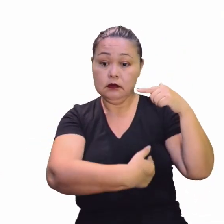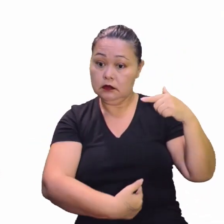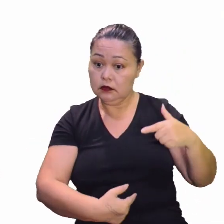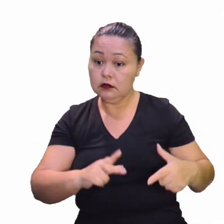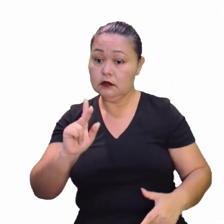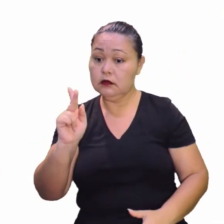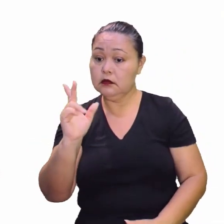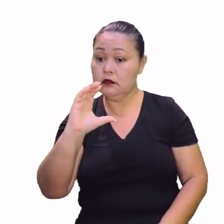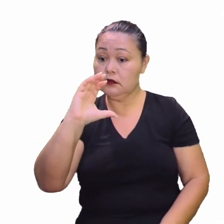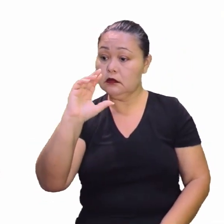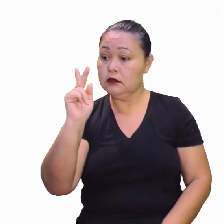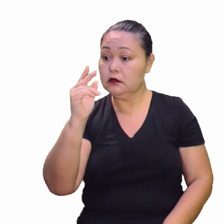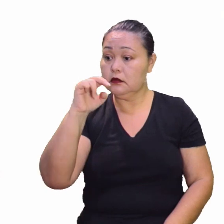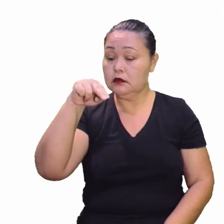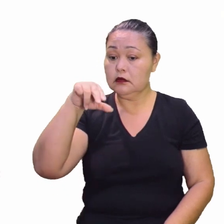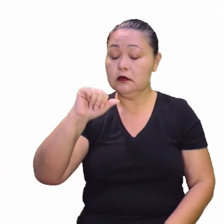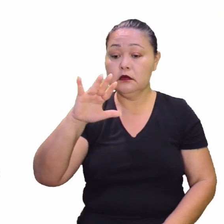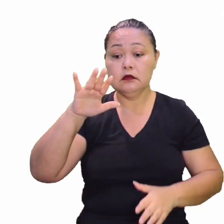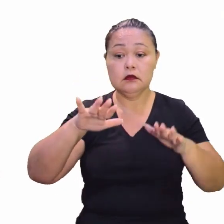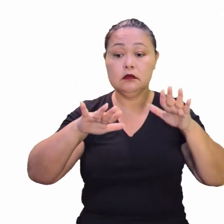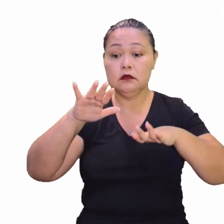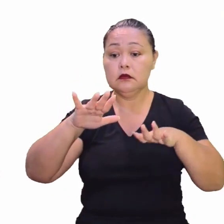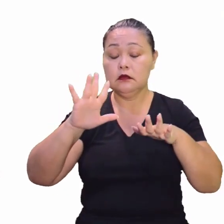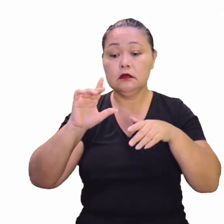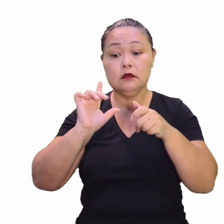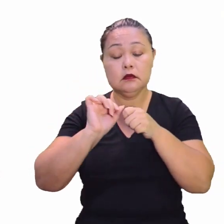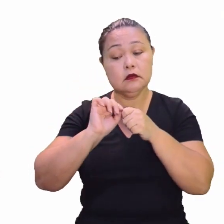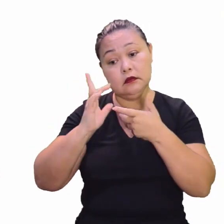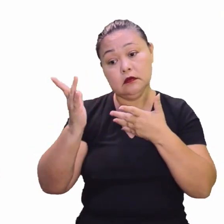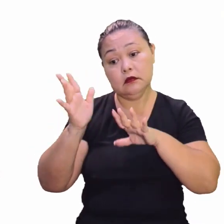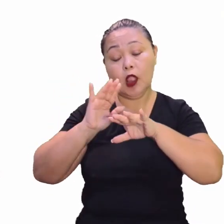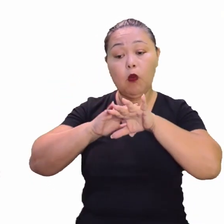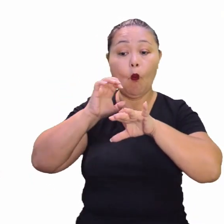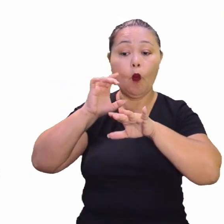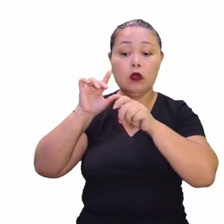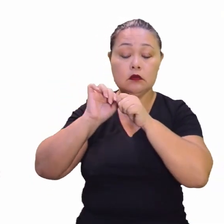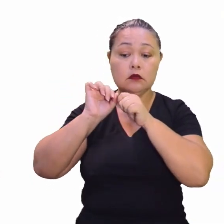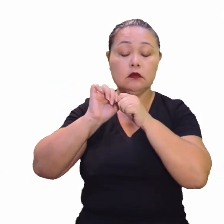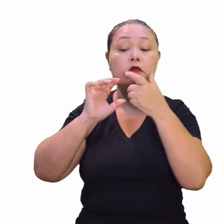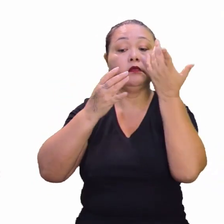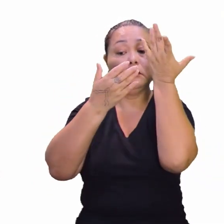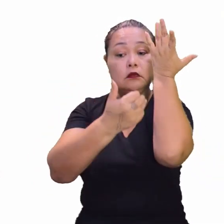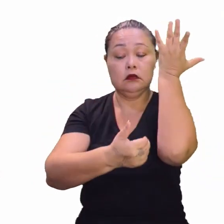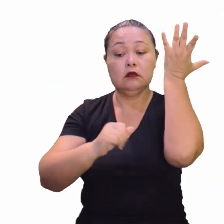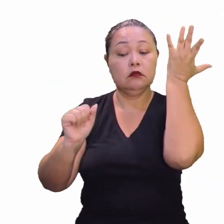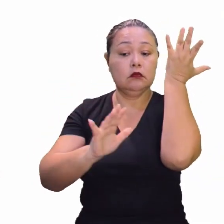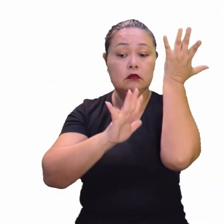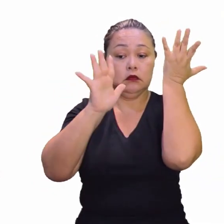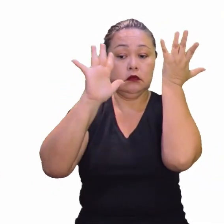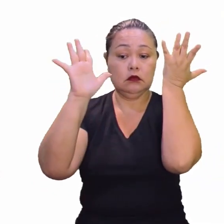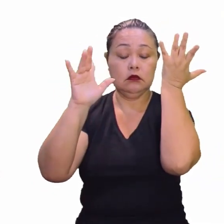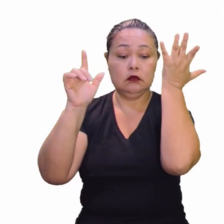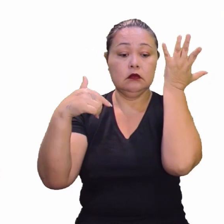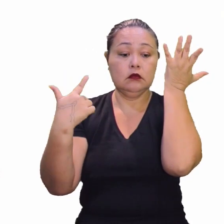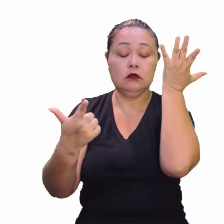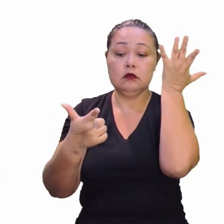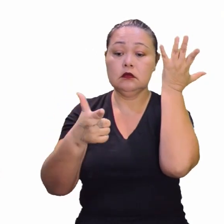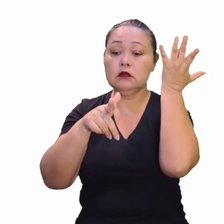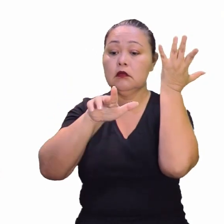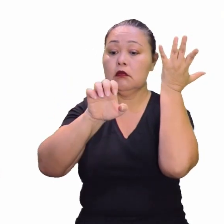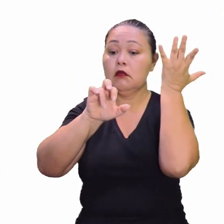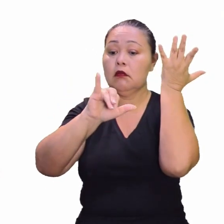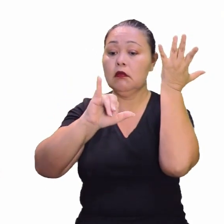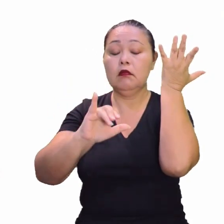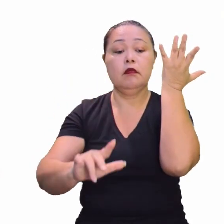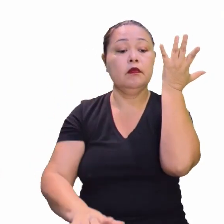Sim. Sim. Por isso que às vezes vale a pena estar na ilegalidade, porque madeira é caro, ainda mais sendo de madeira